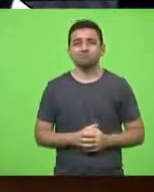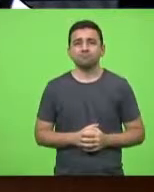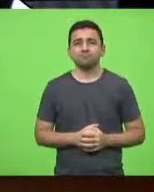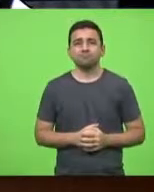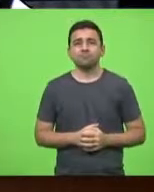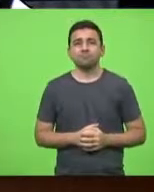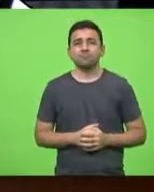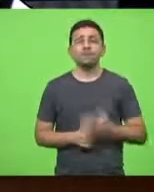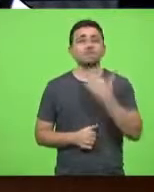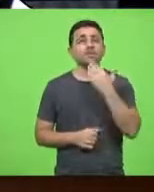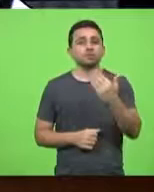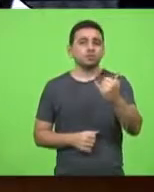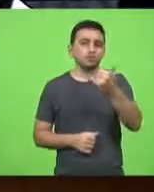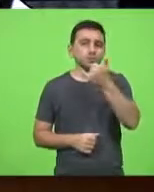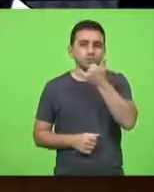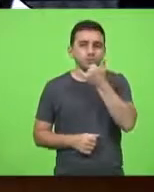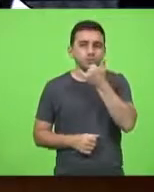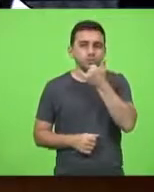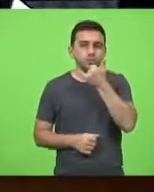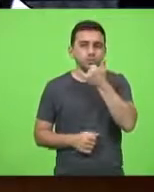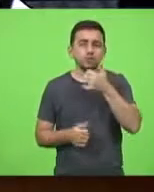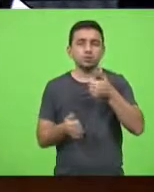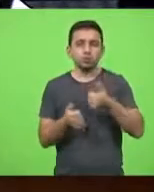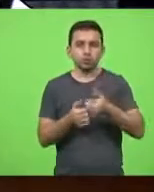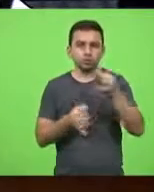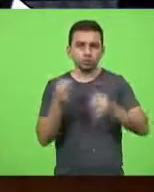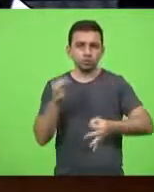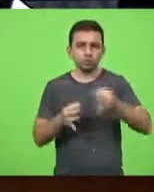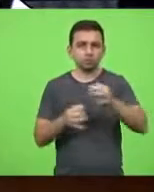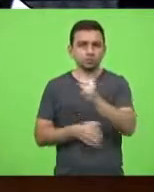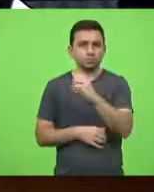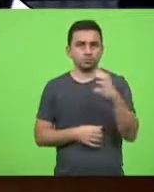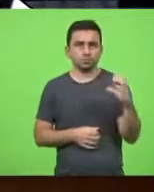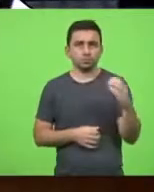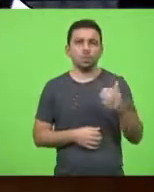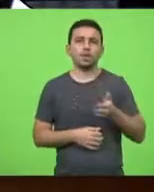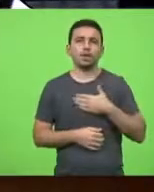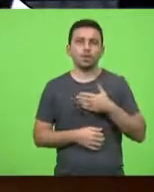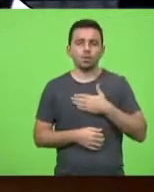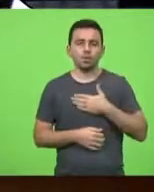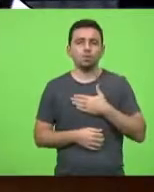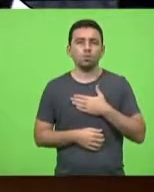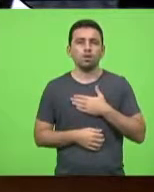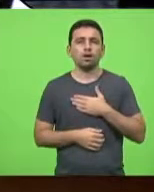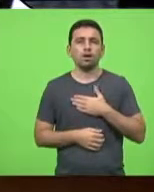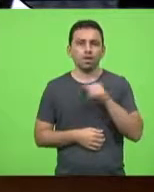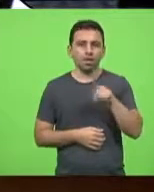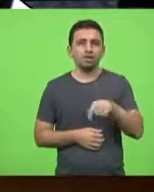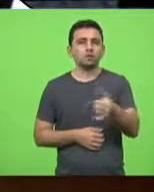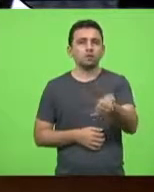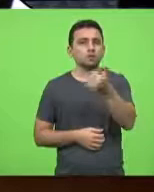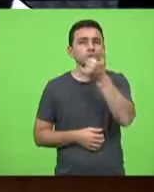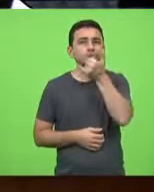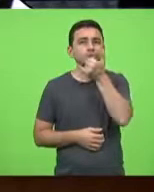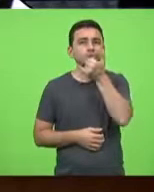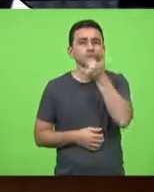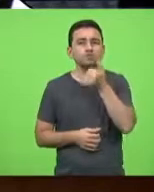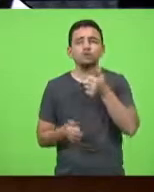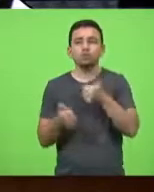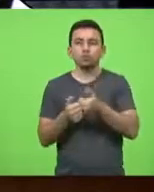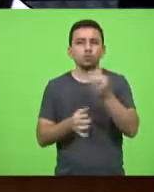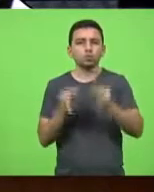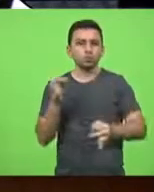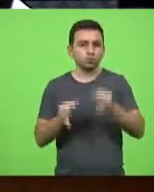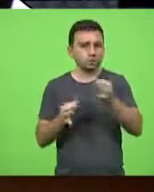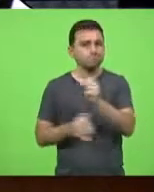para pedir desculpa para o Tribunal de Justiça de Santa Catarina. Minha fala aqui de pedido é uma desculpa para o Tribunal de Justiça de Santa